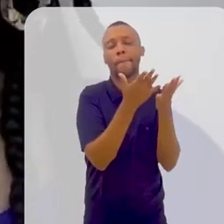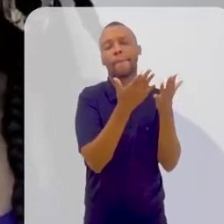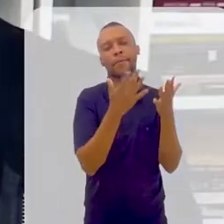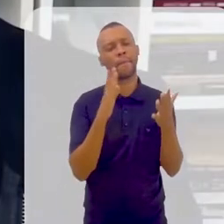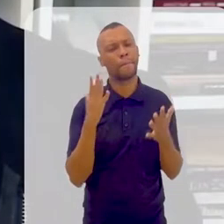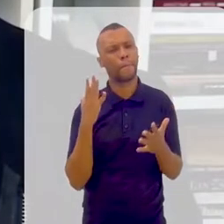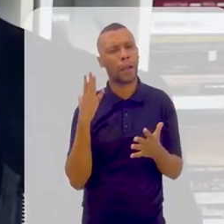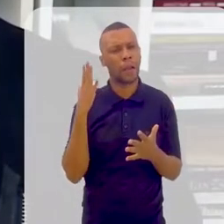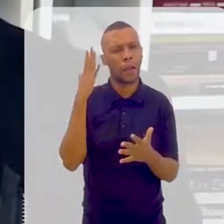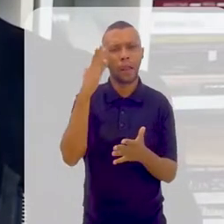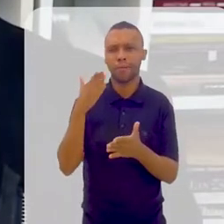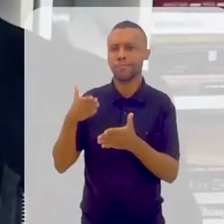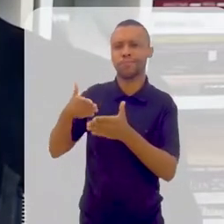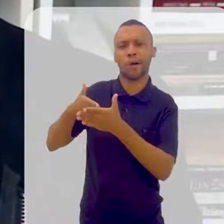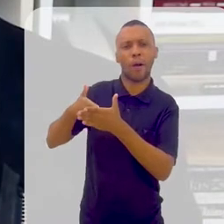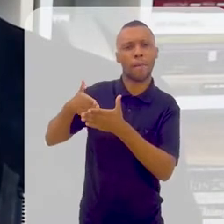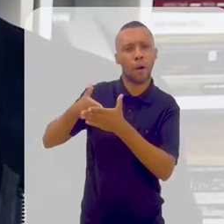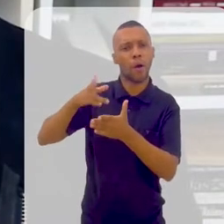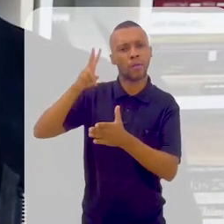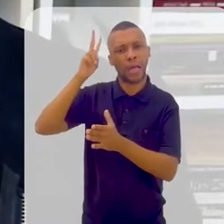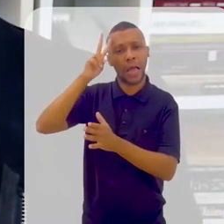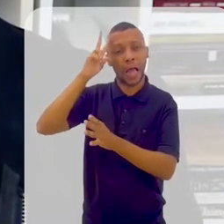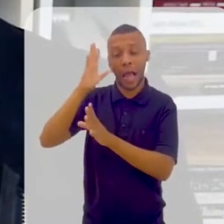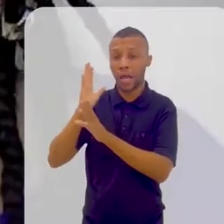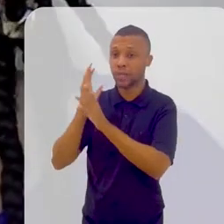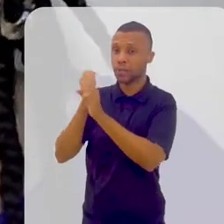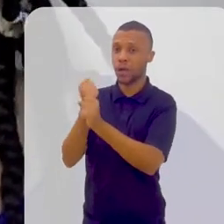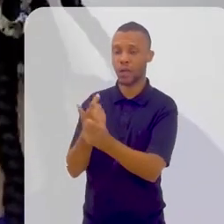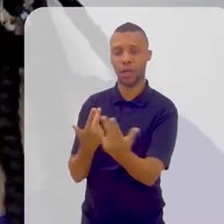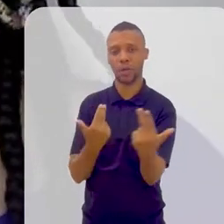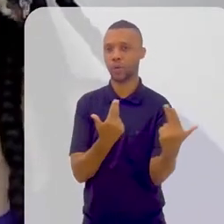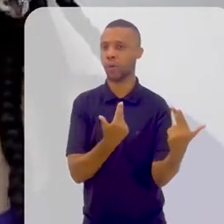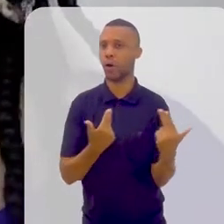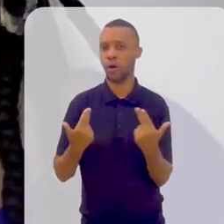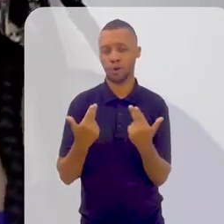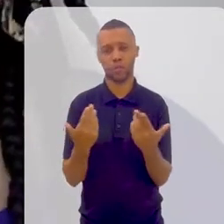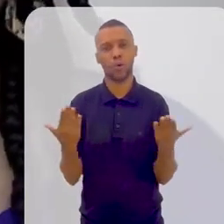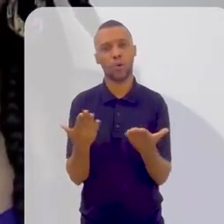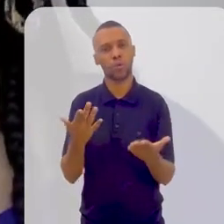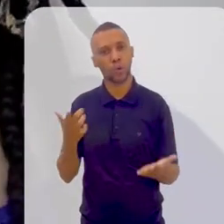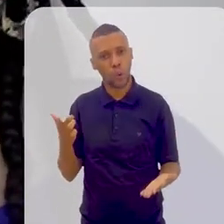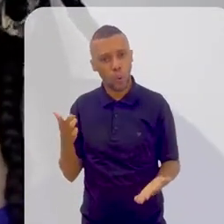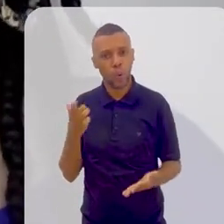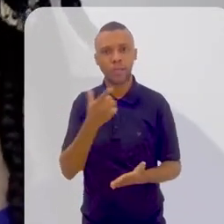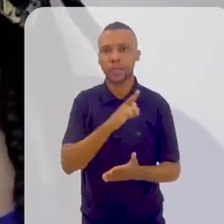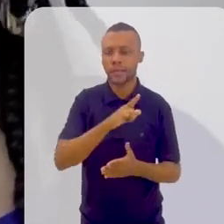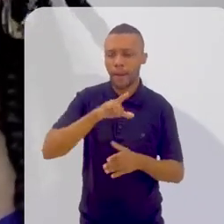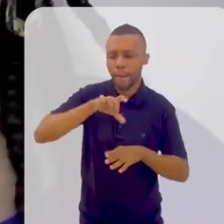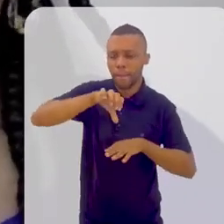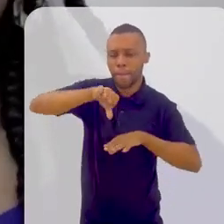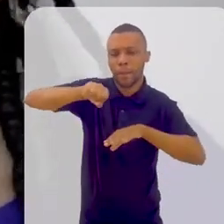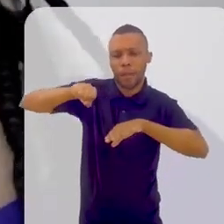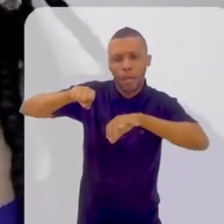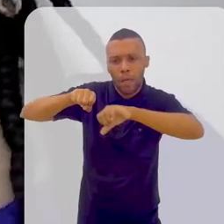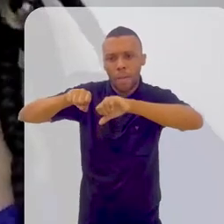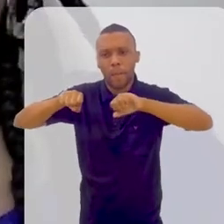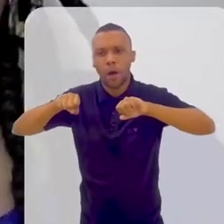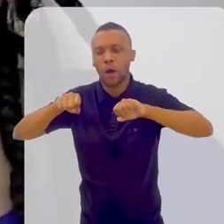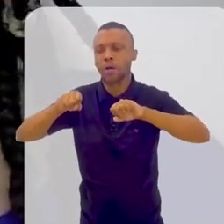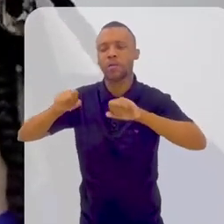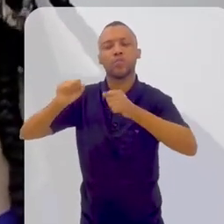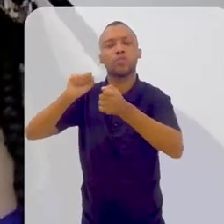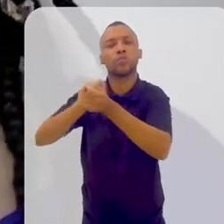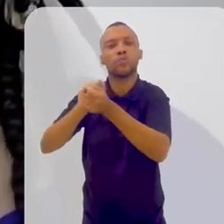que passou pelo que eu passei, que tem a história que eu tenho e que hoje consiga penetrar no meio de tanta